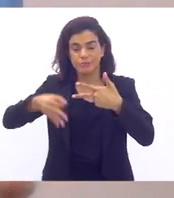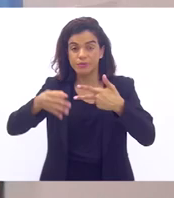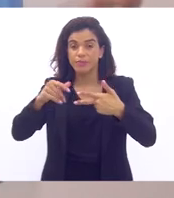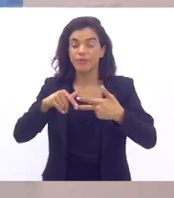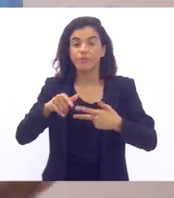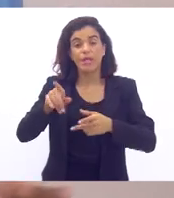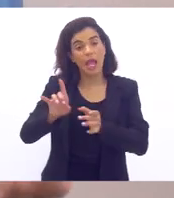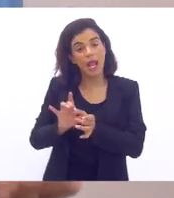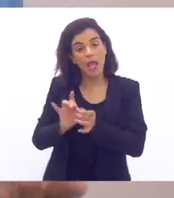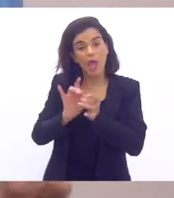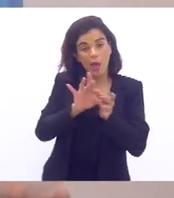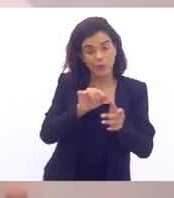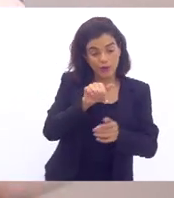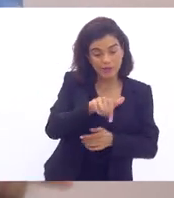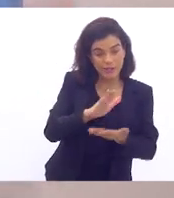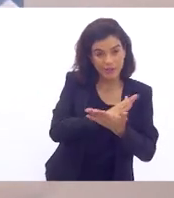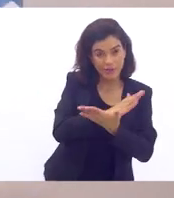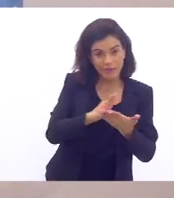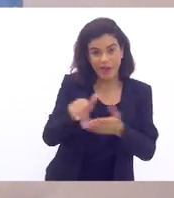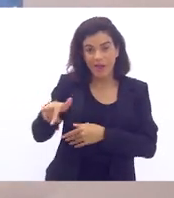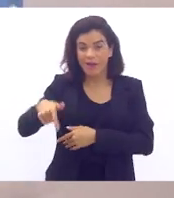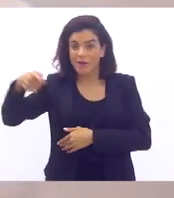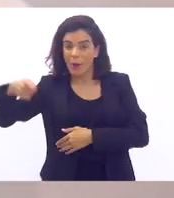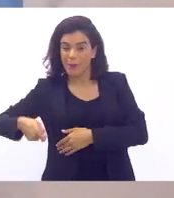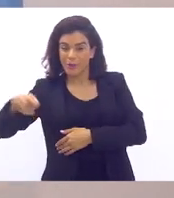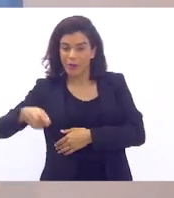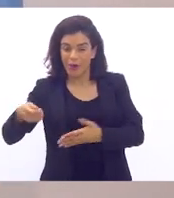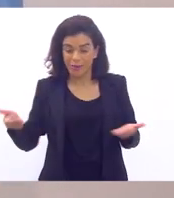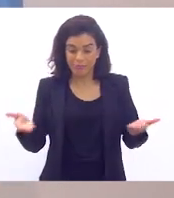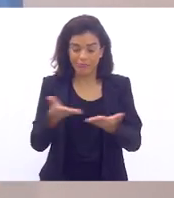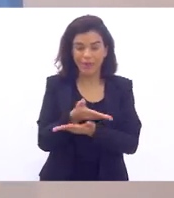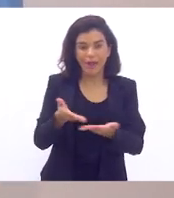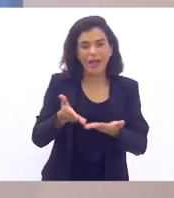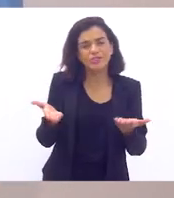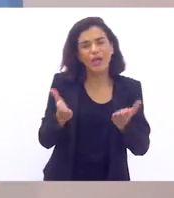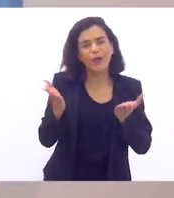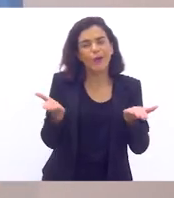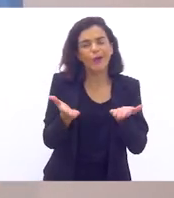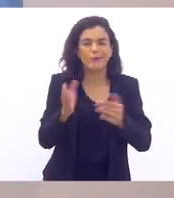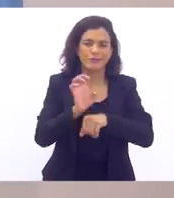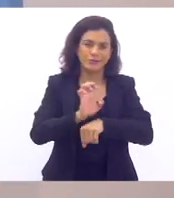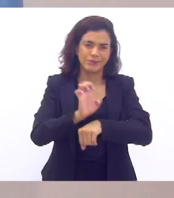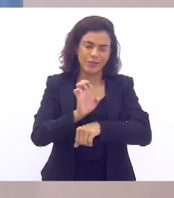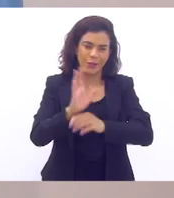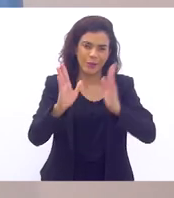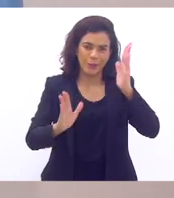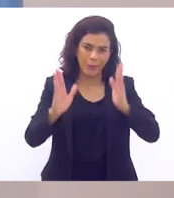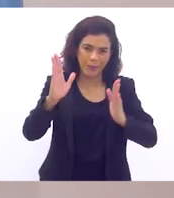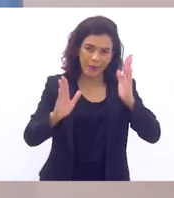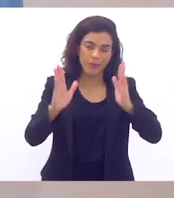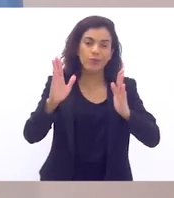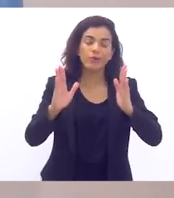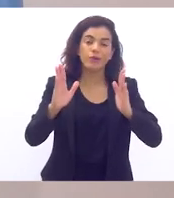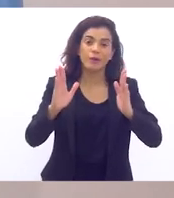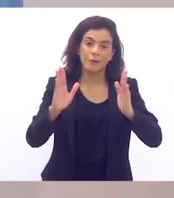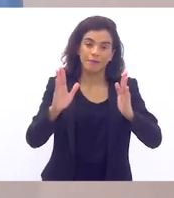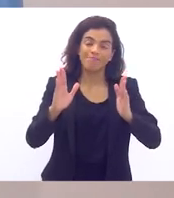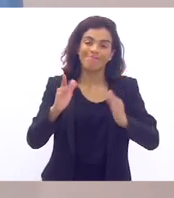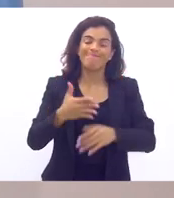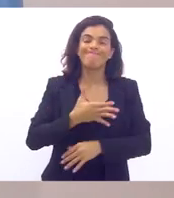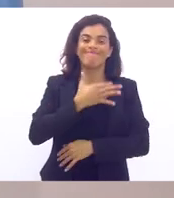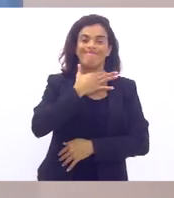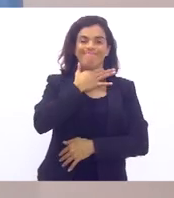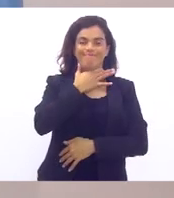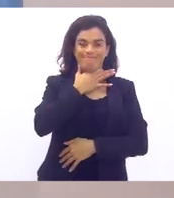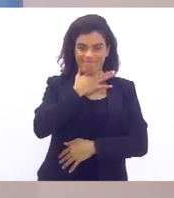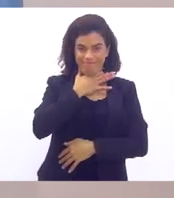ela é autorizativa em outras a gente está no meio de um regime de recuperação fiscal o estado do Rio de Janeiro ele é muito polido nesse momento